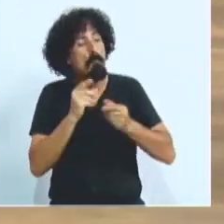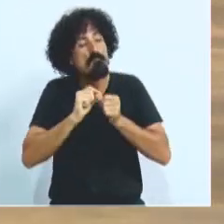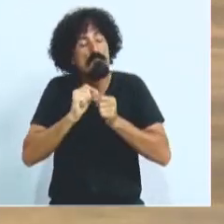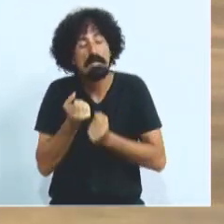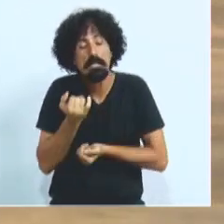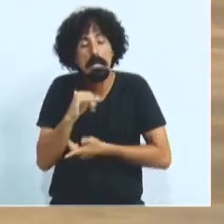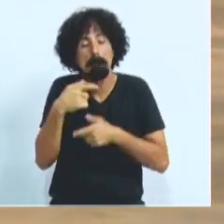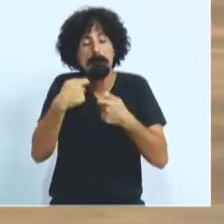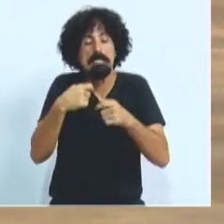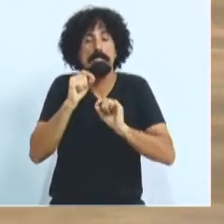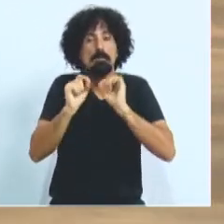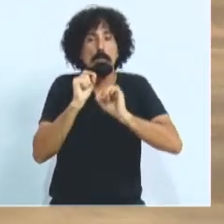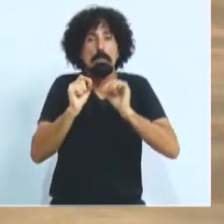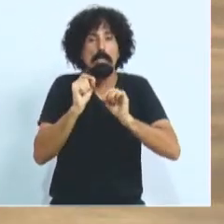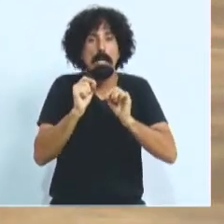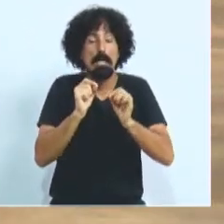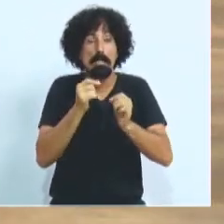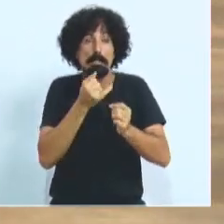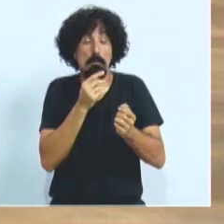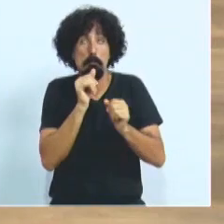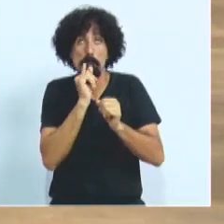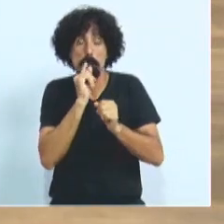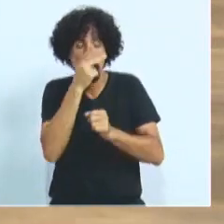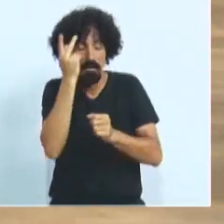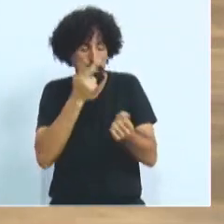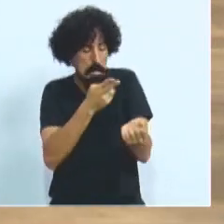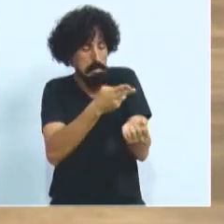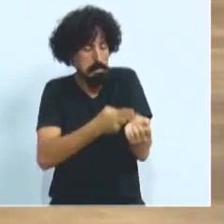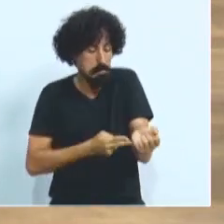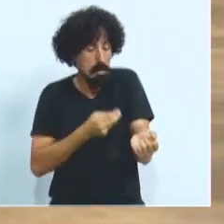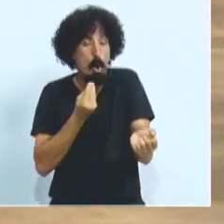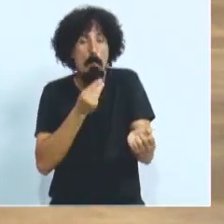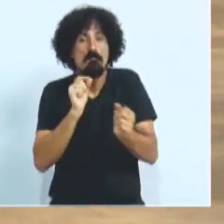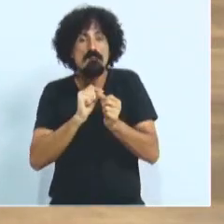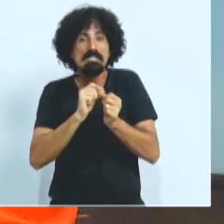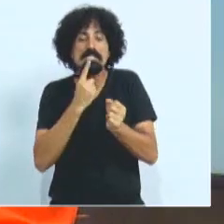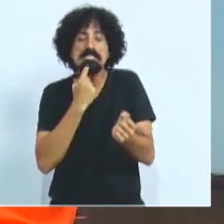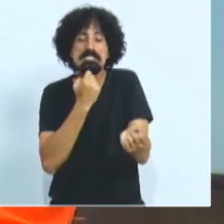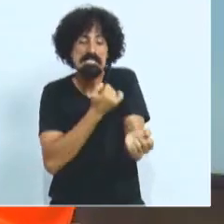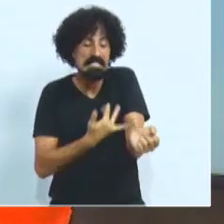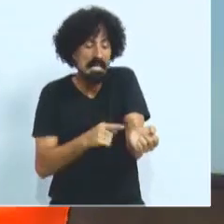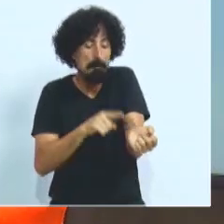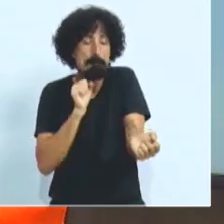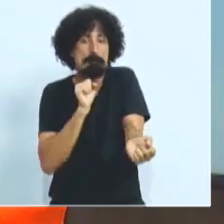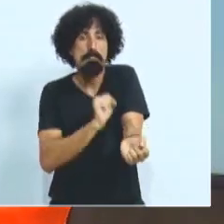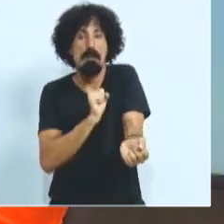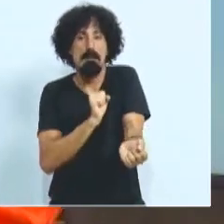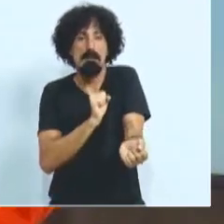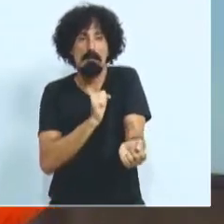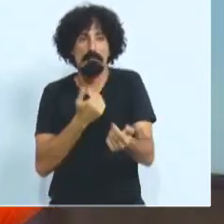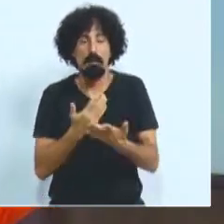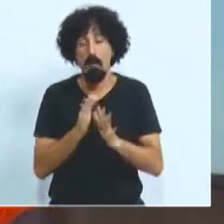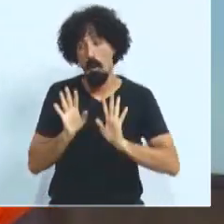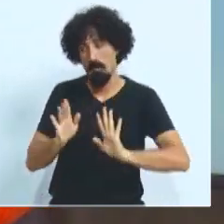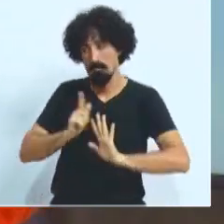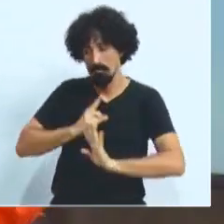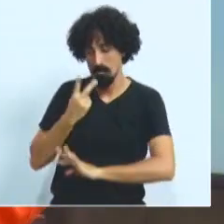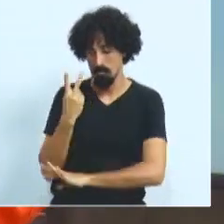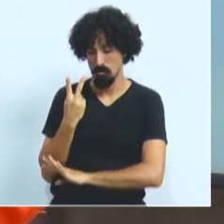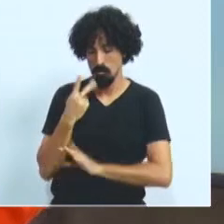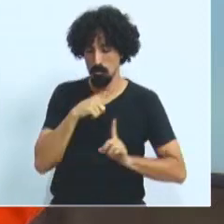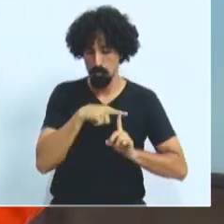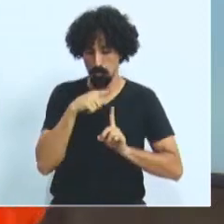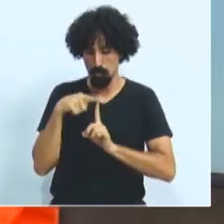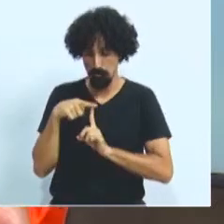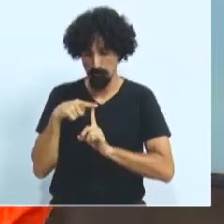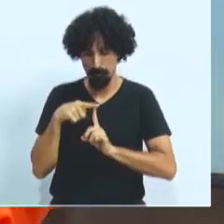de estancar um sangramento? O que, que eu devo fazer? Os sangramentos são dois tipos, né? Depende também da